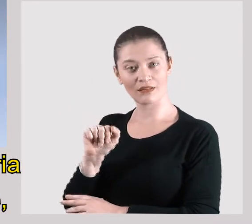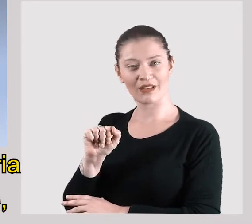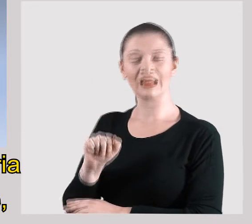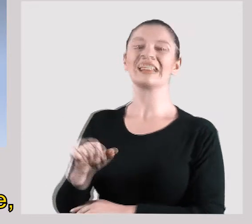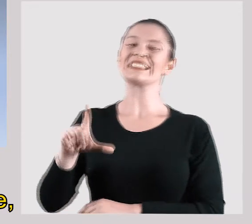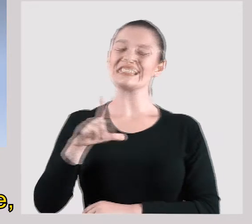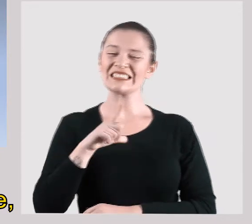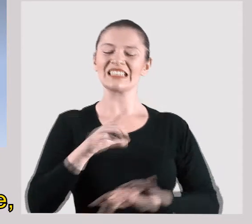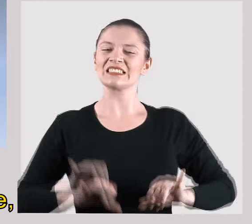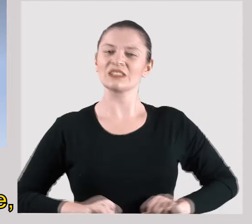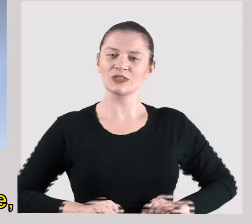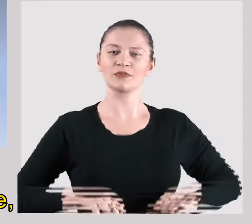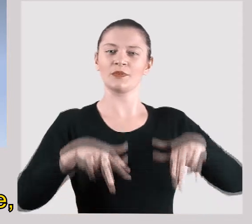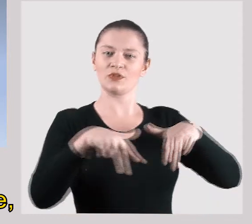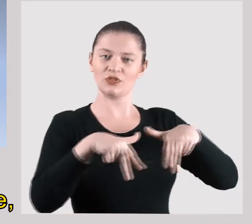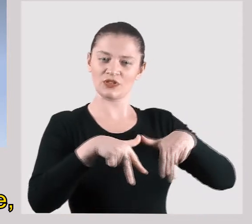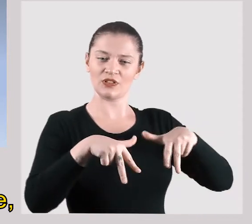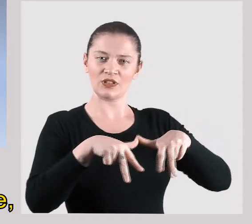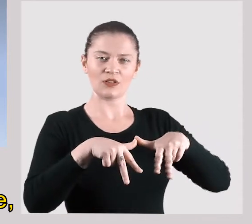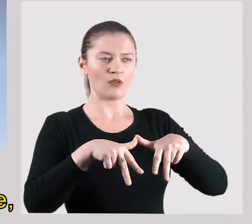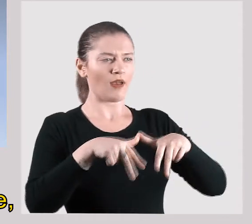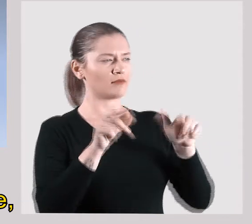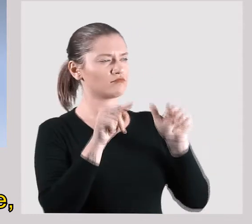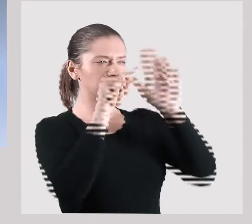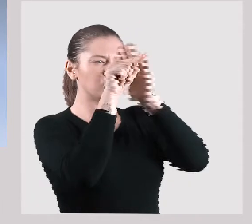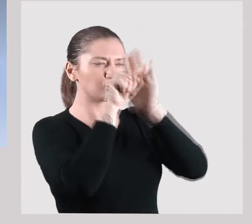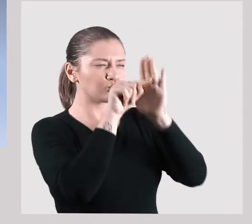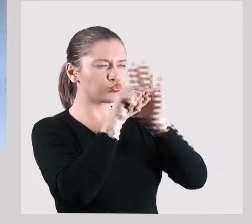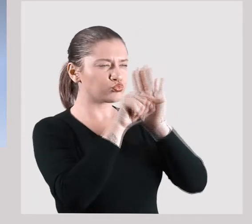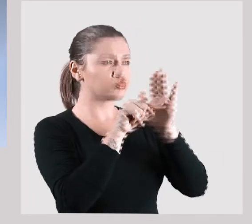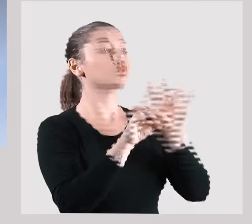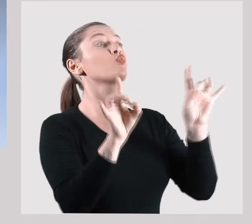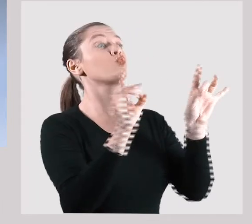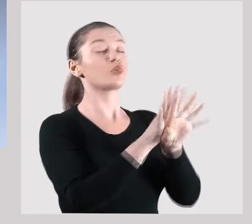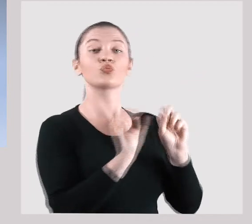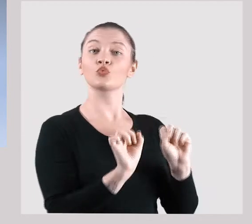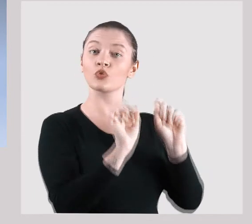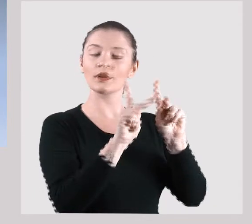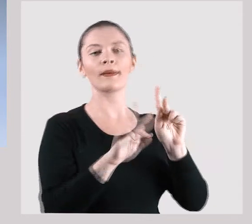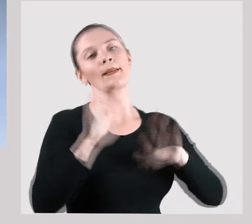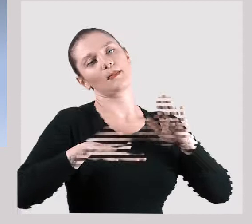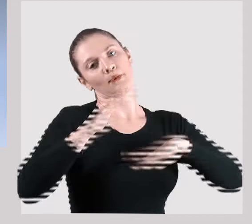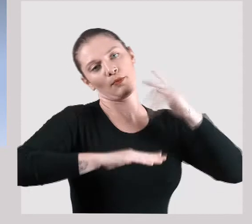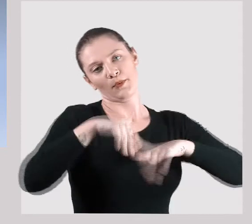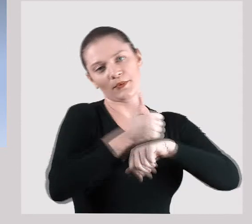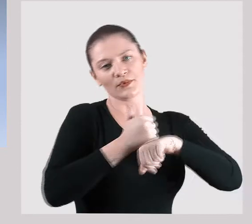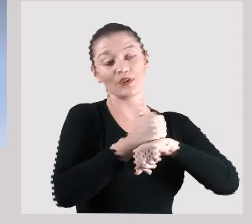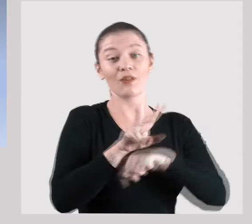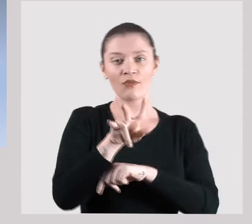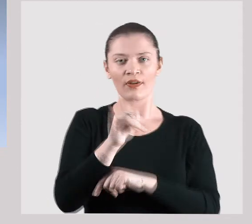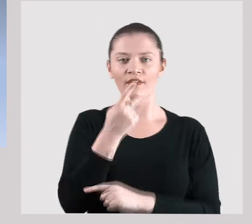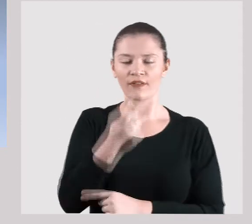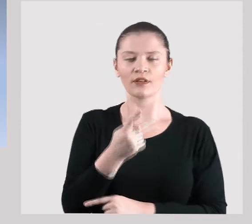adolescente, fecha os critérios diagnósticos, e dependendo, né, do profissional, ele vai